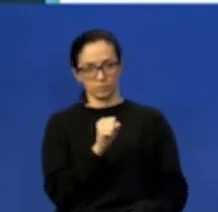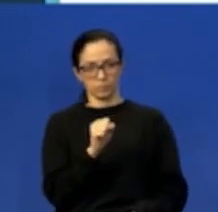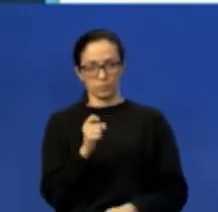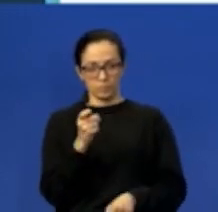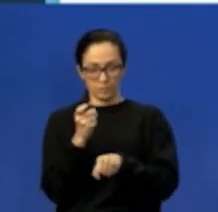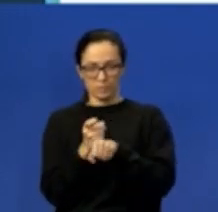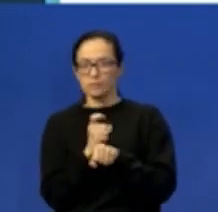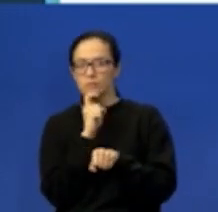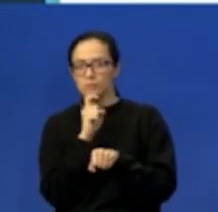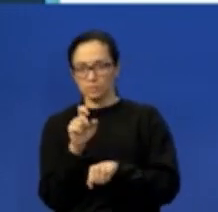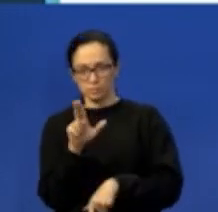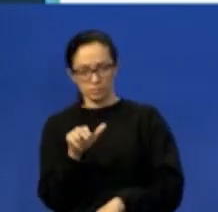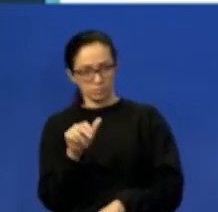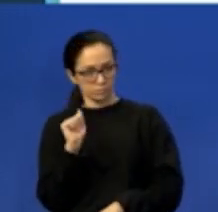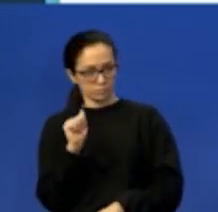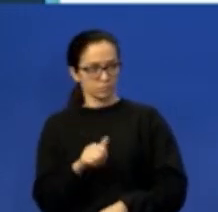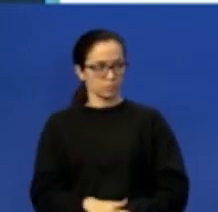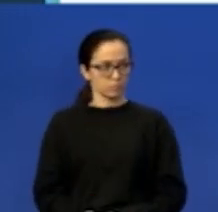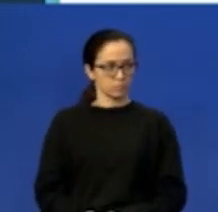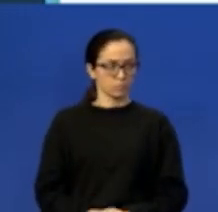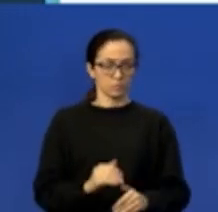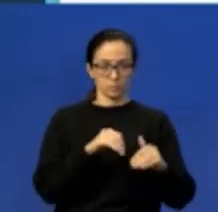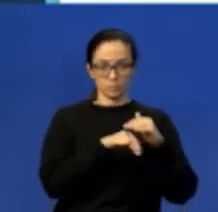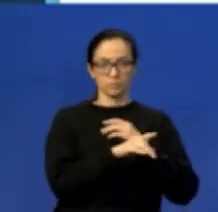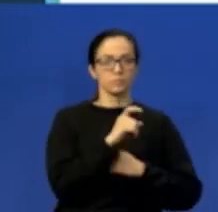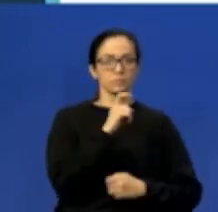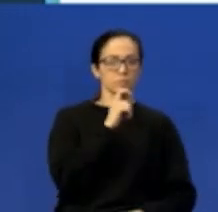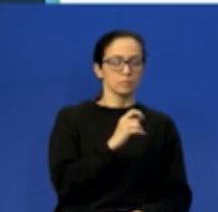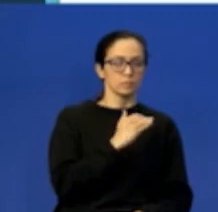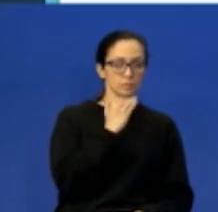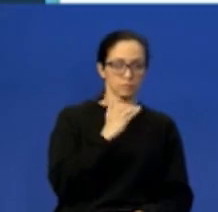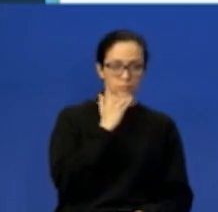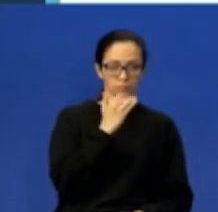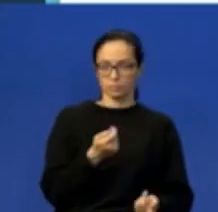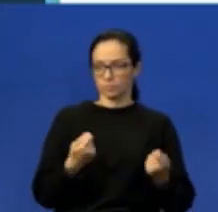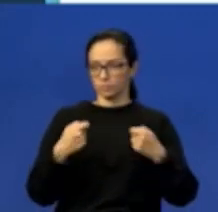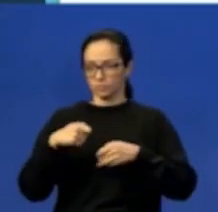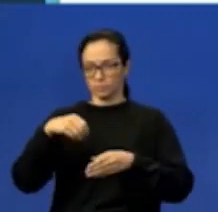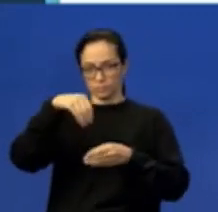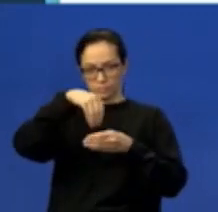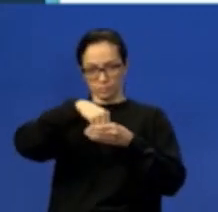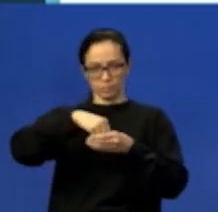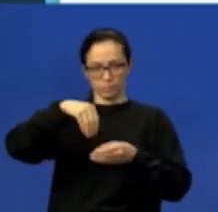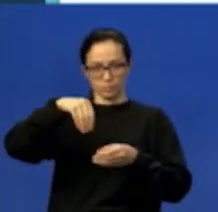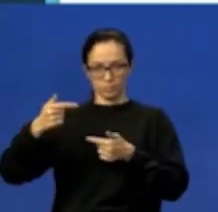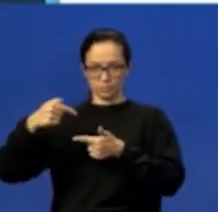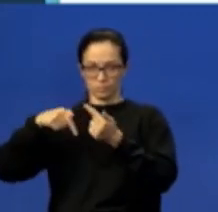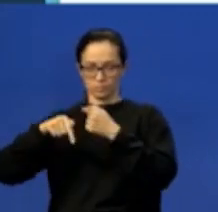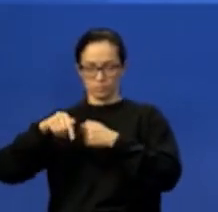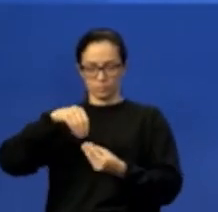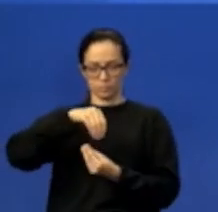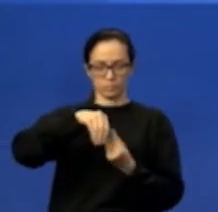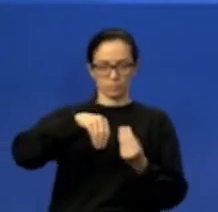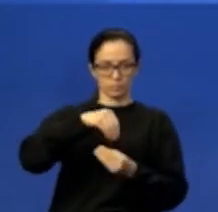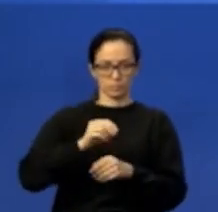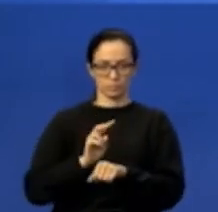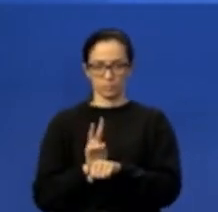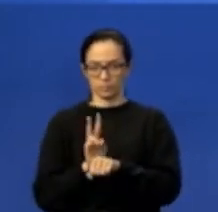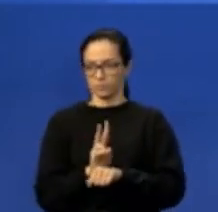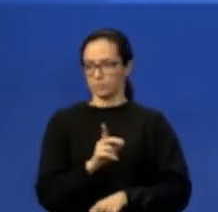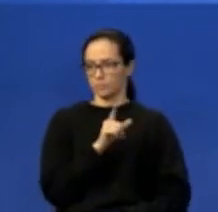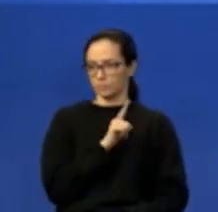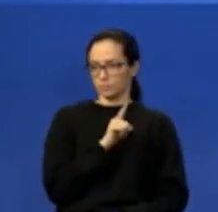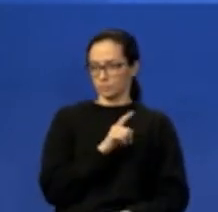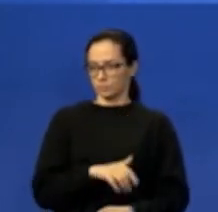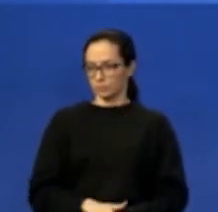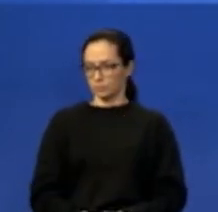congelada. Caso a refrigeração ela não seja possível, o frasco deverá ter um conservante químico adequado adicionado. Então, muitas vezes que a gente